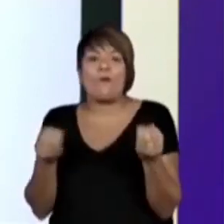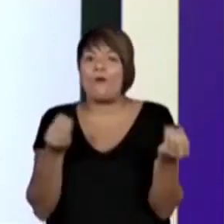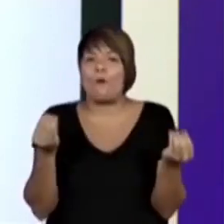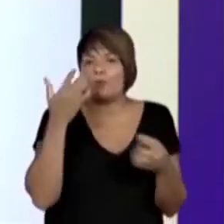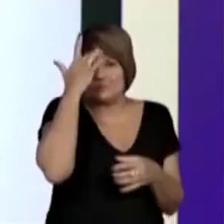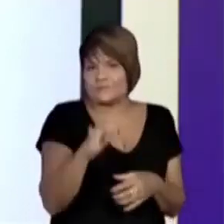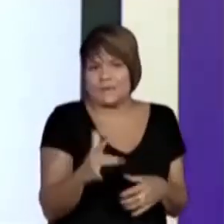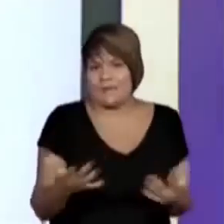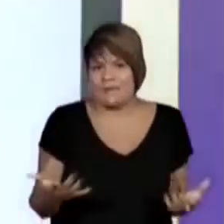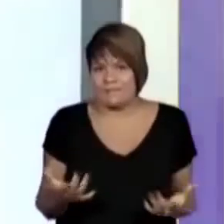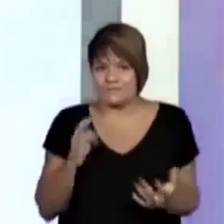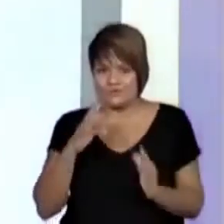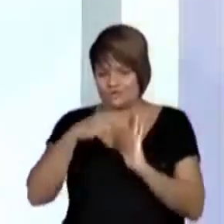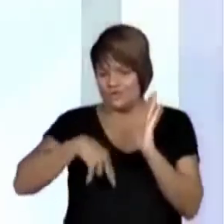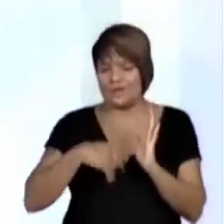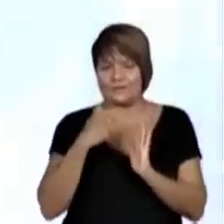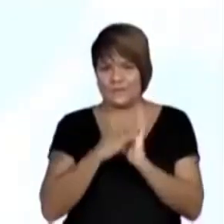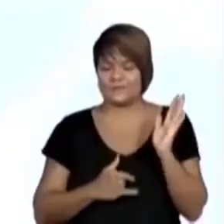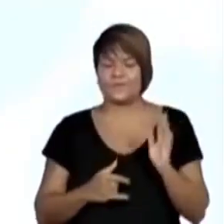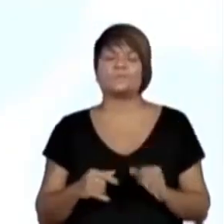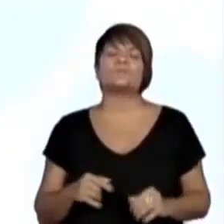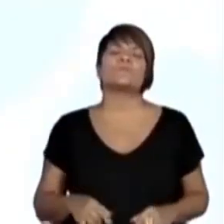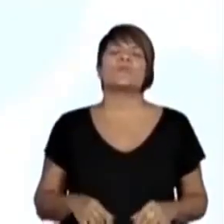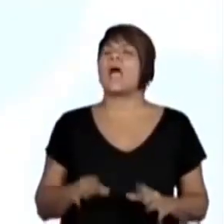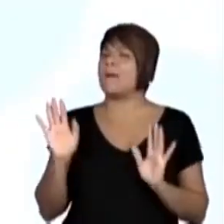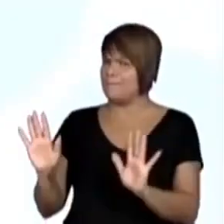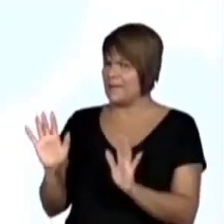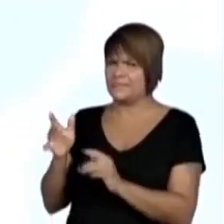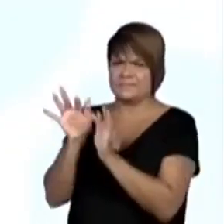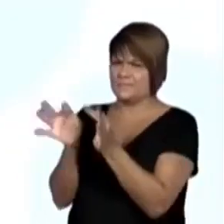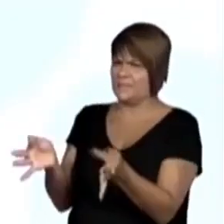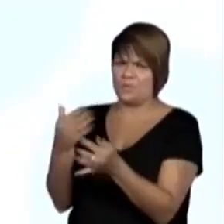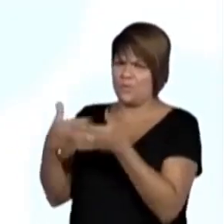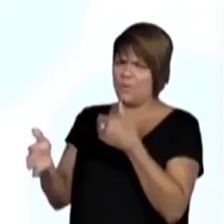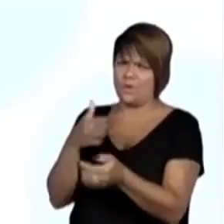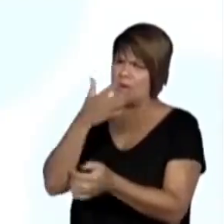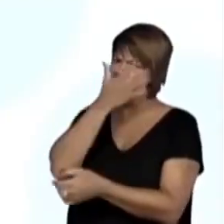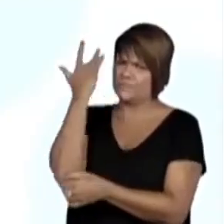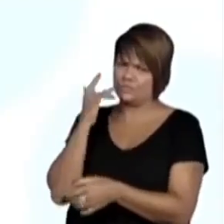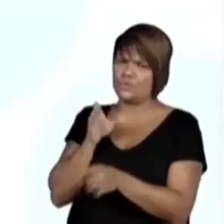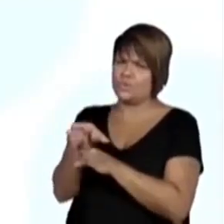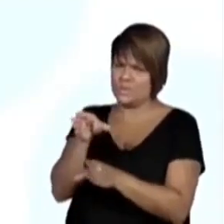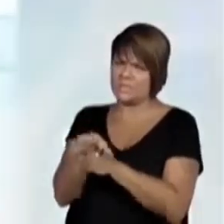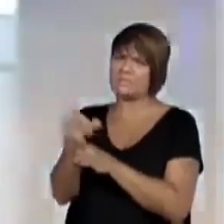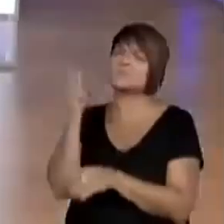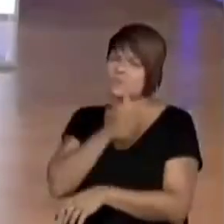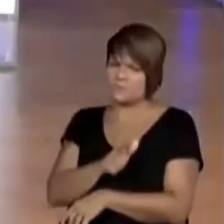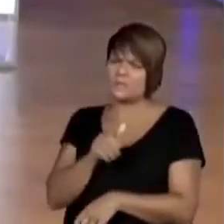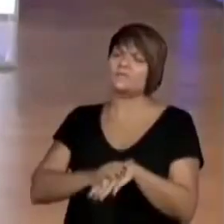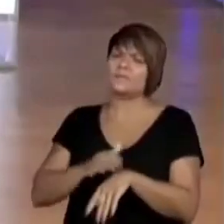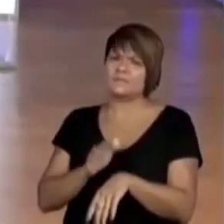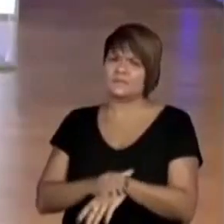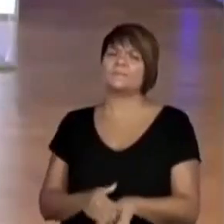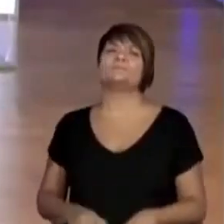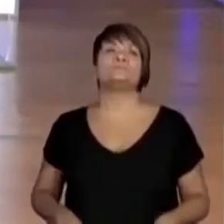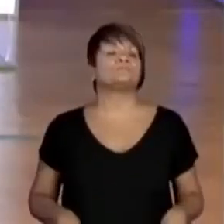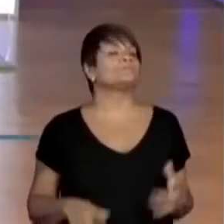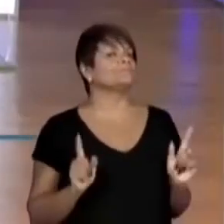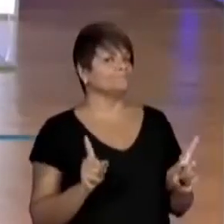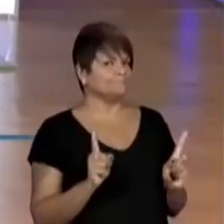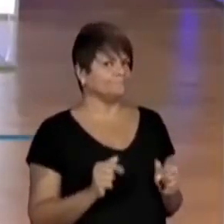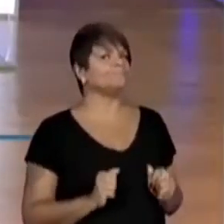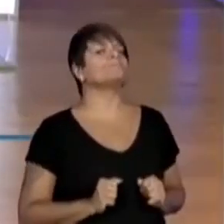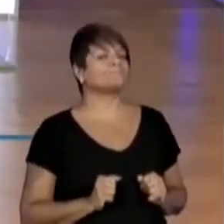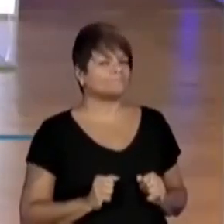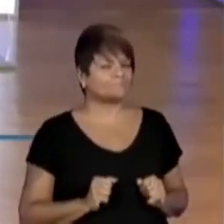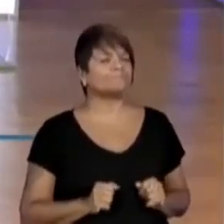boneca, né, professor? Ah, mas é bem simples, professora. Qualquer pessoa com uma orientação consegue fazer. Então você disse uma